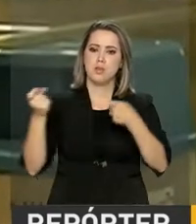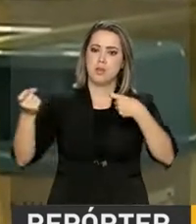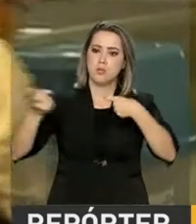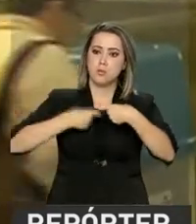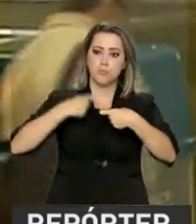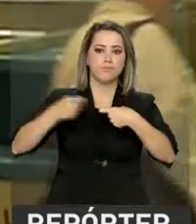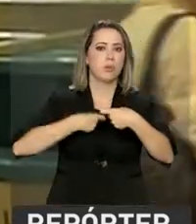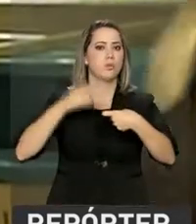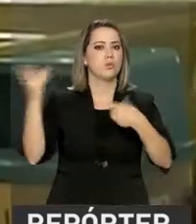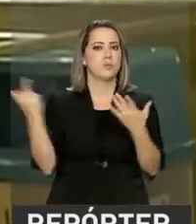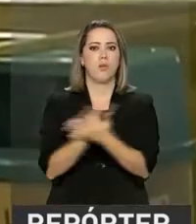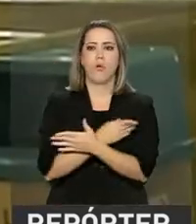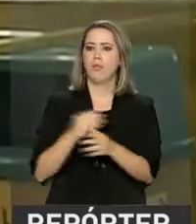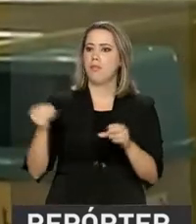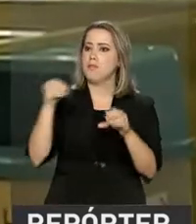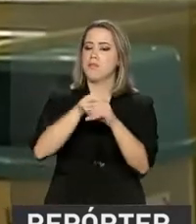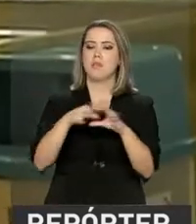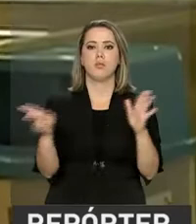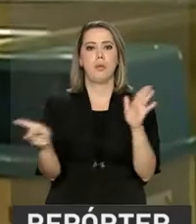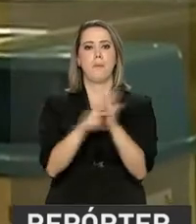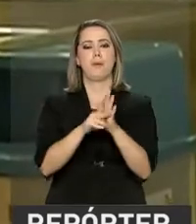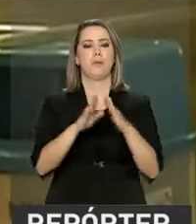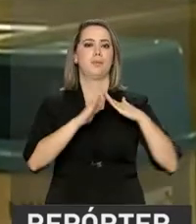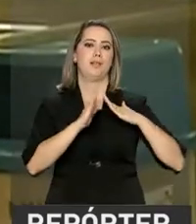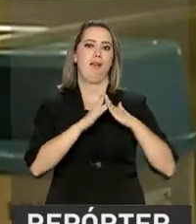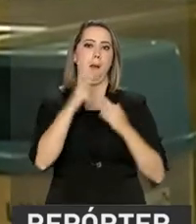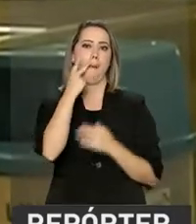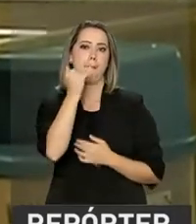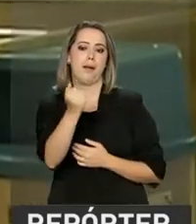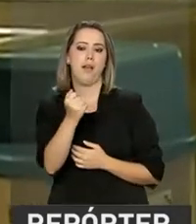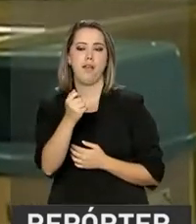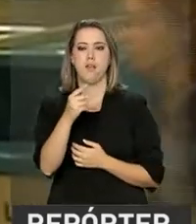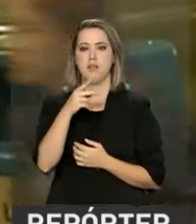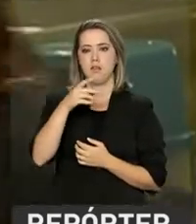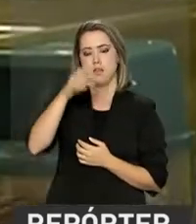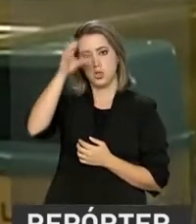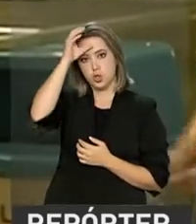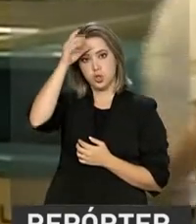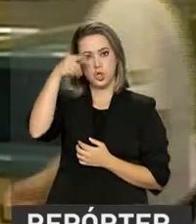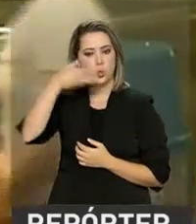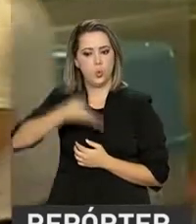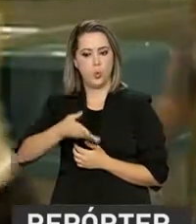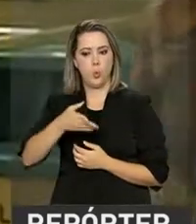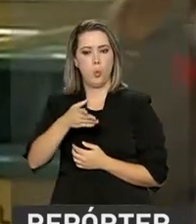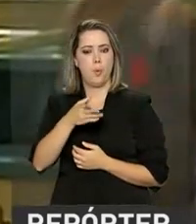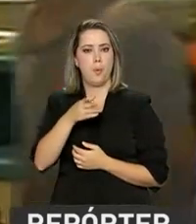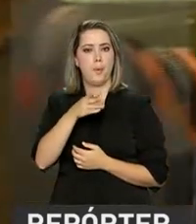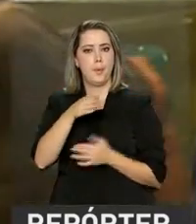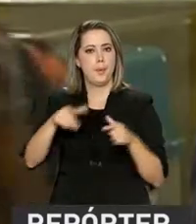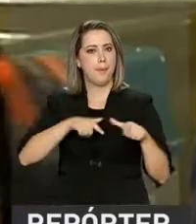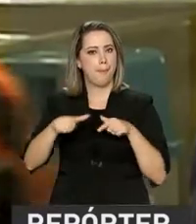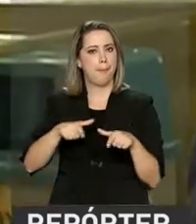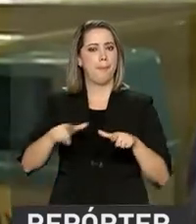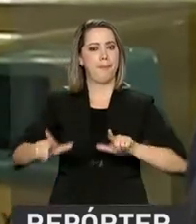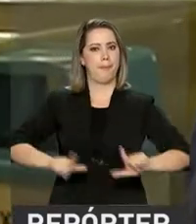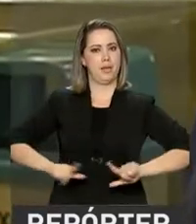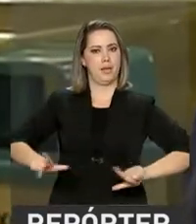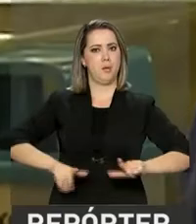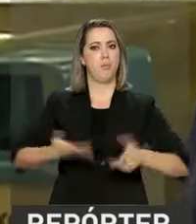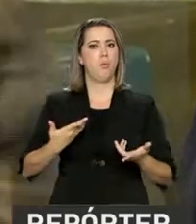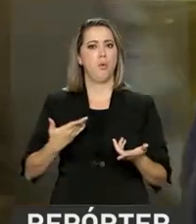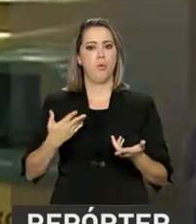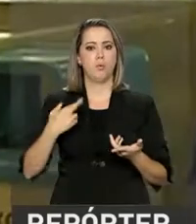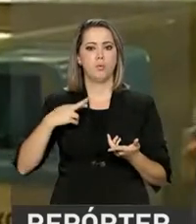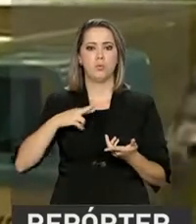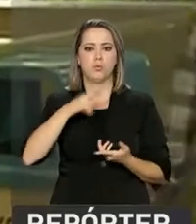acontecem dentro de casa, entre pais, tios, primos, irmãos, né? É um absurdo, né?